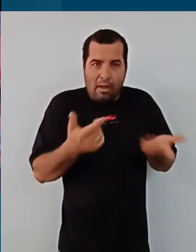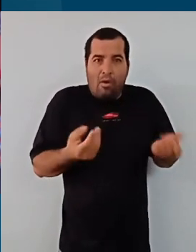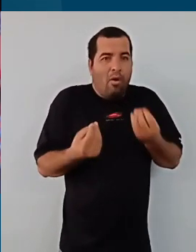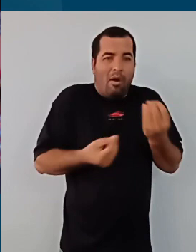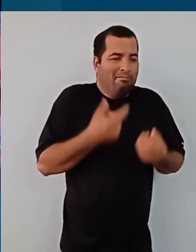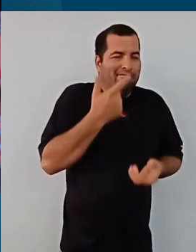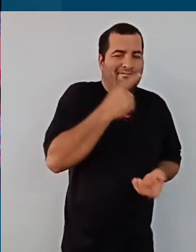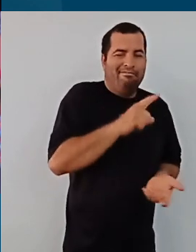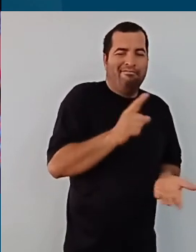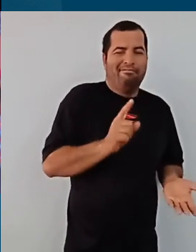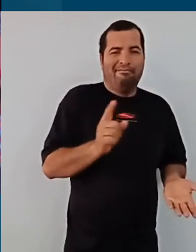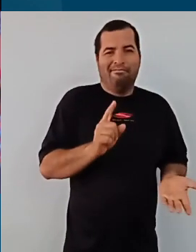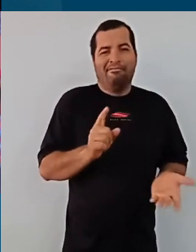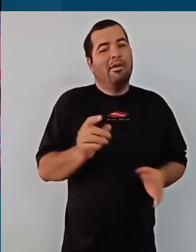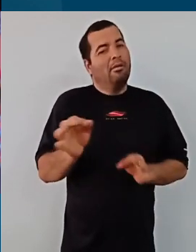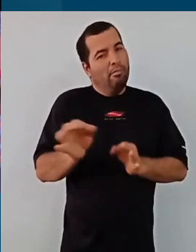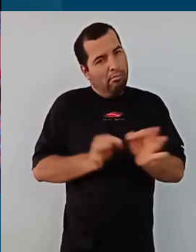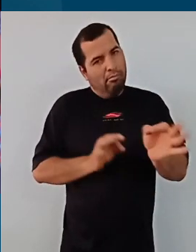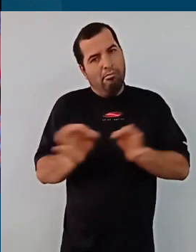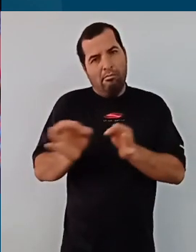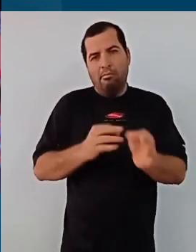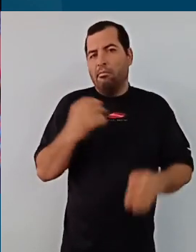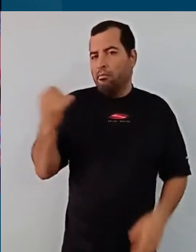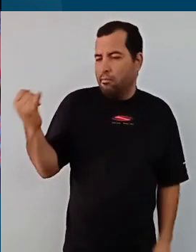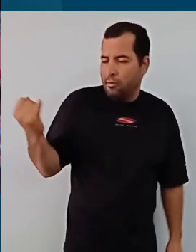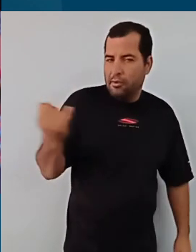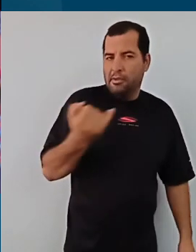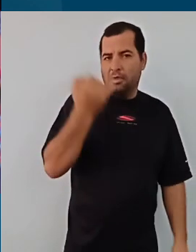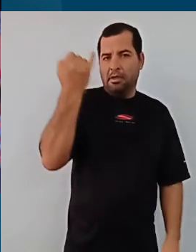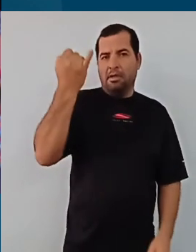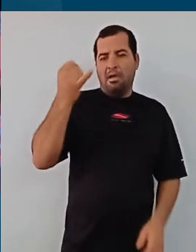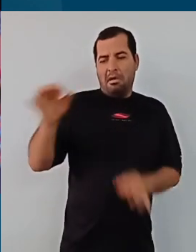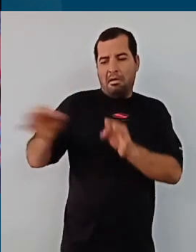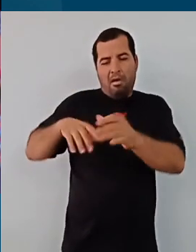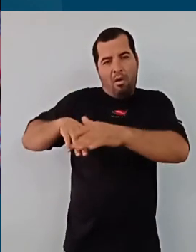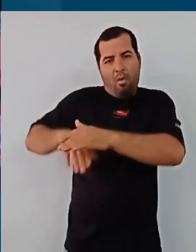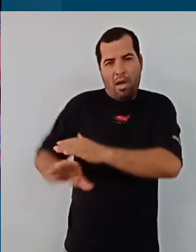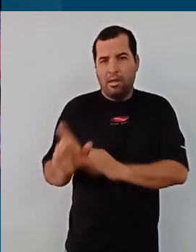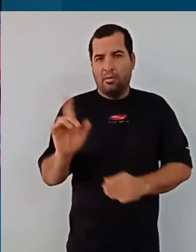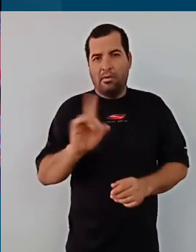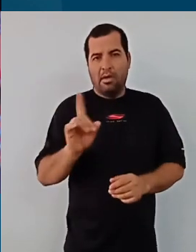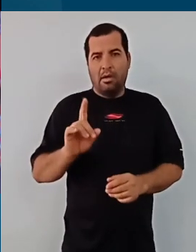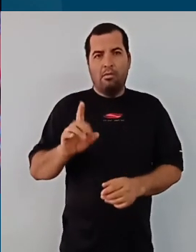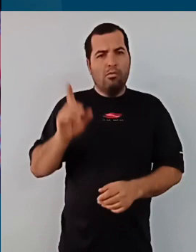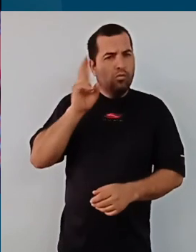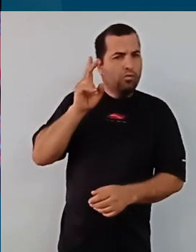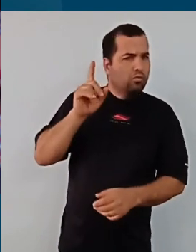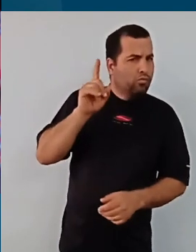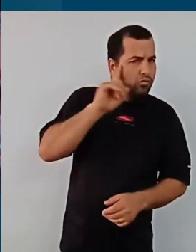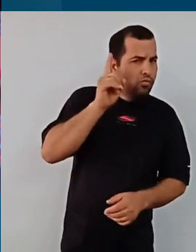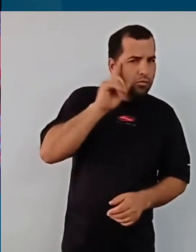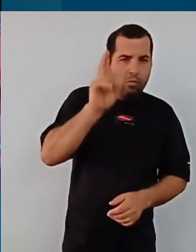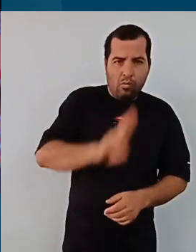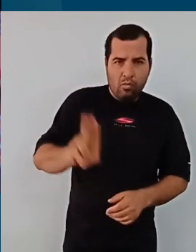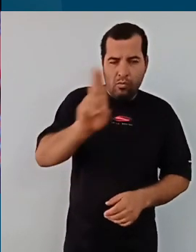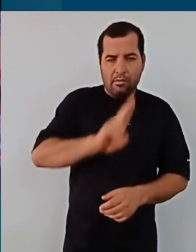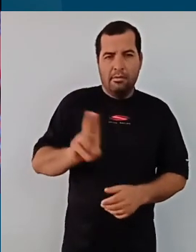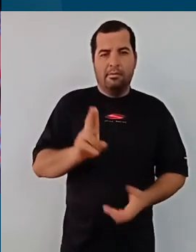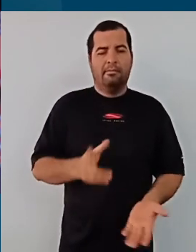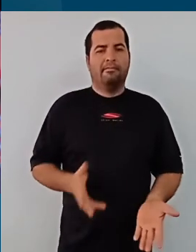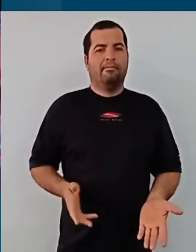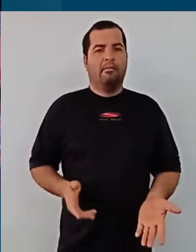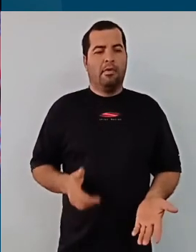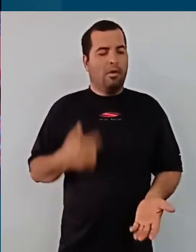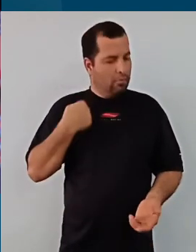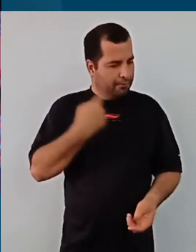esses elementos que a gente está falando aqui, a gente não consegue, de fato, nem trabalhar com nada, né, quer dizer, nem se a gente